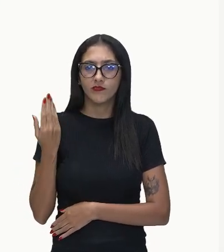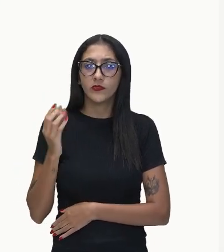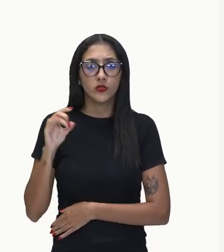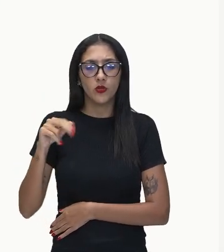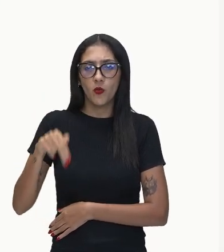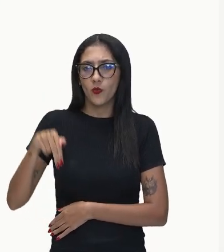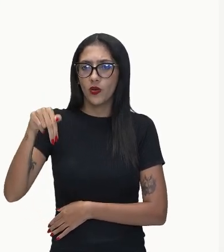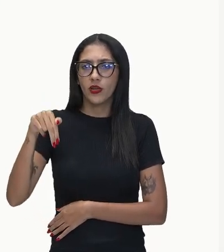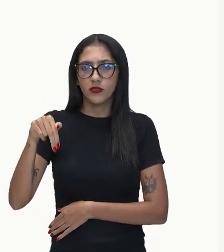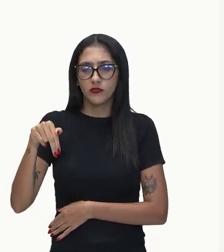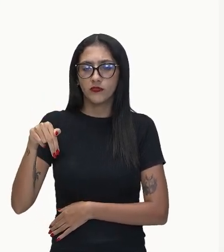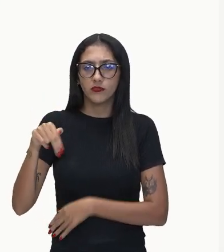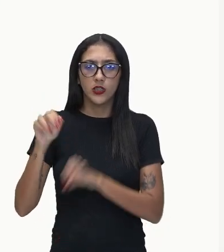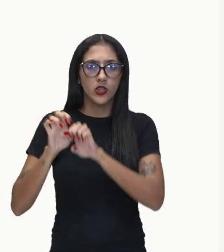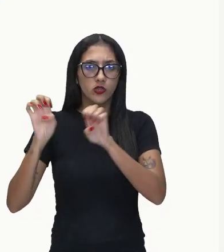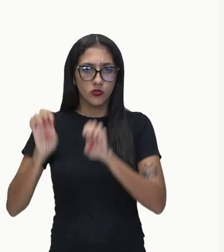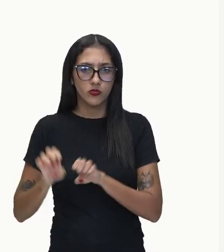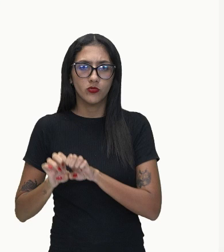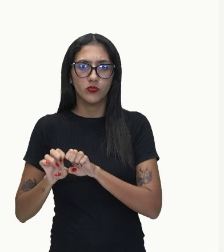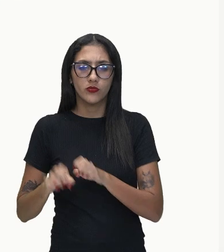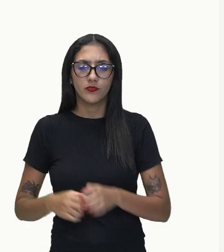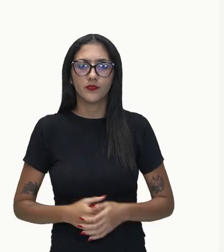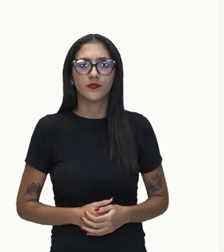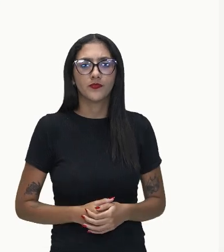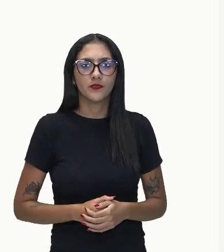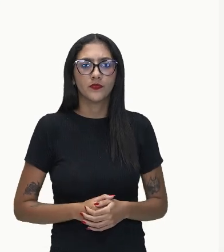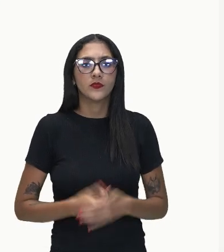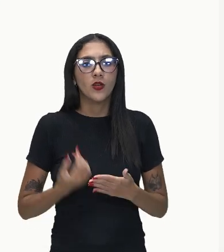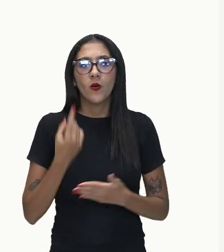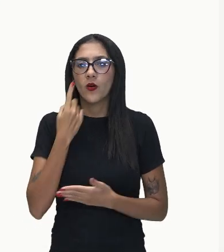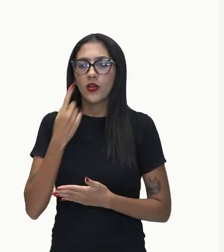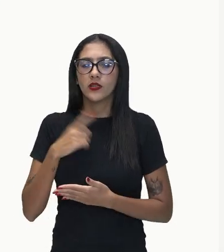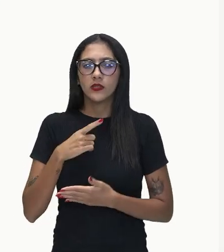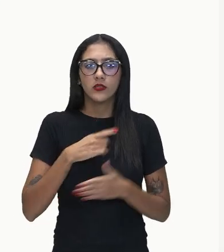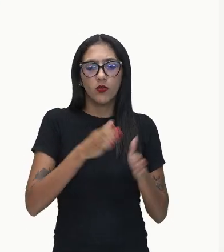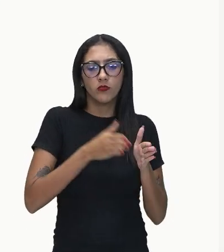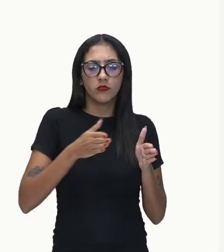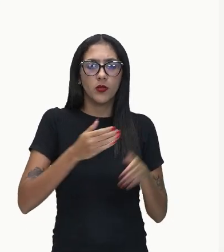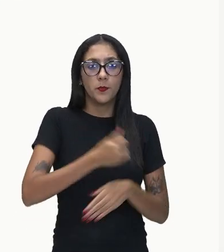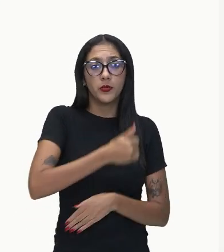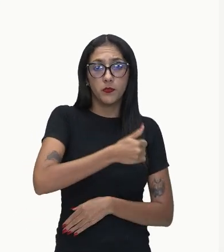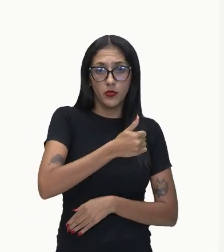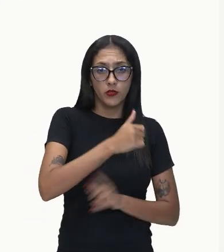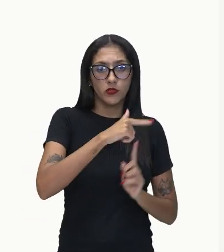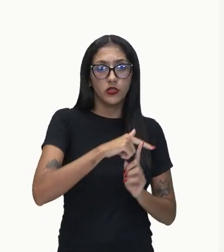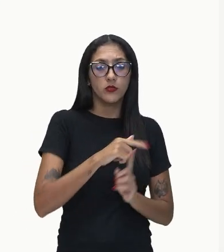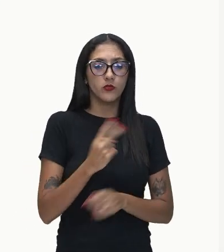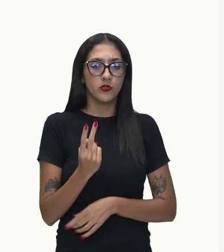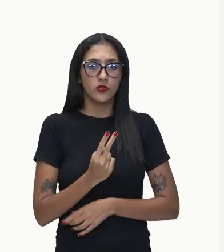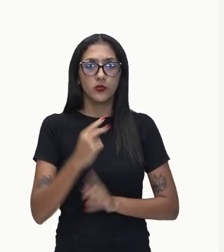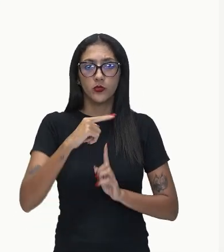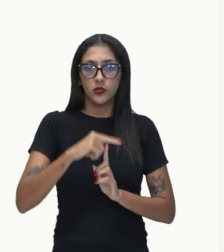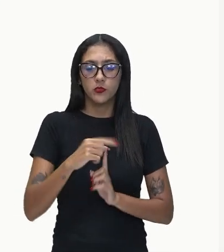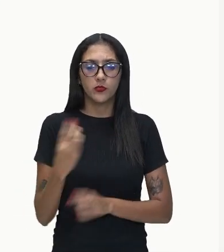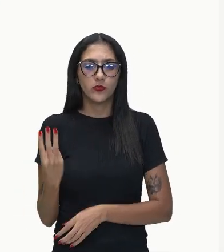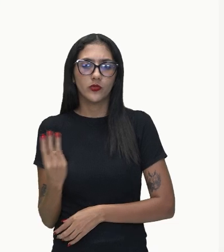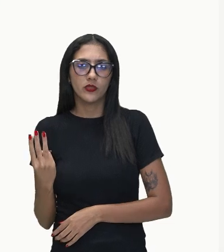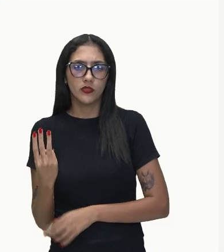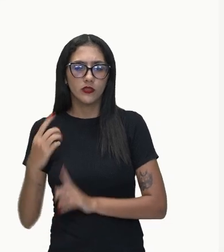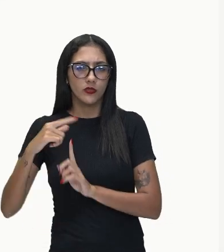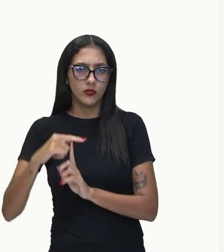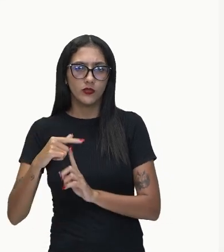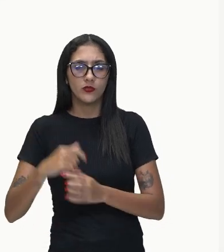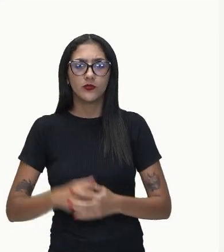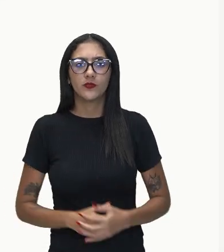aqui. O nitrogênio no meio. Então essa é a classificação das aminas. Amina primária, amina secundária e amina